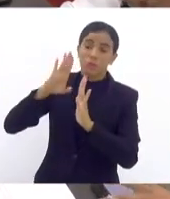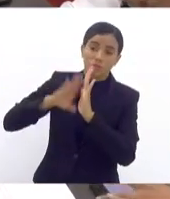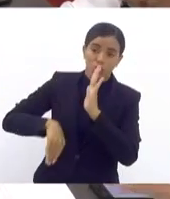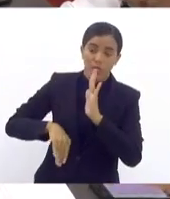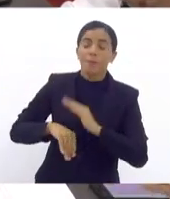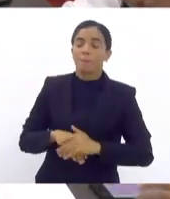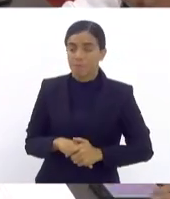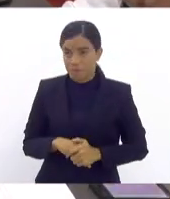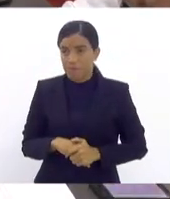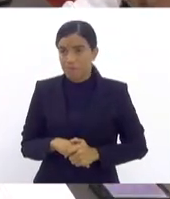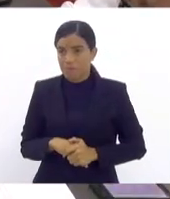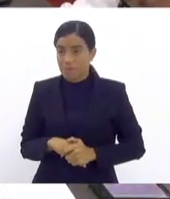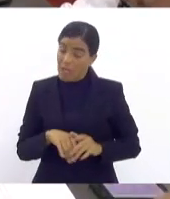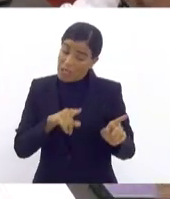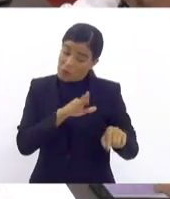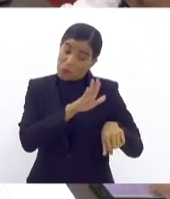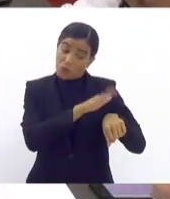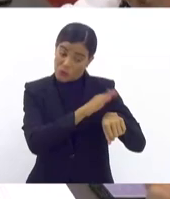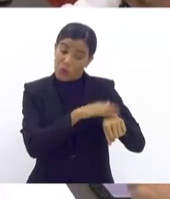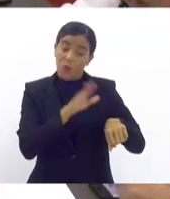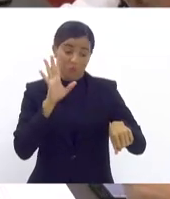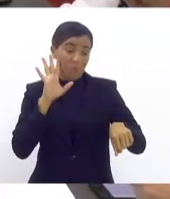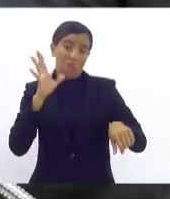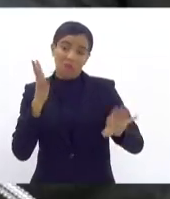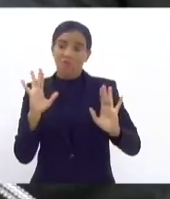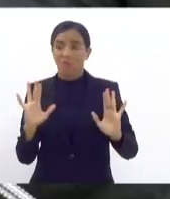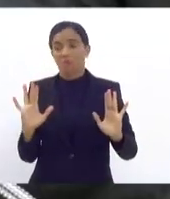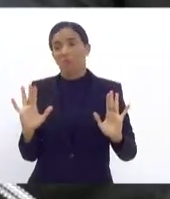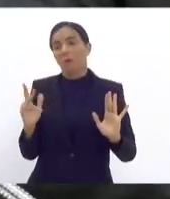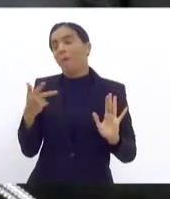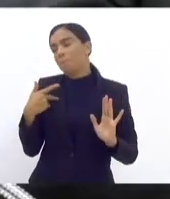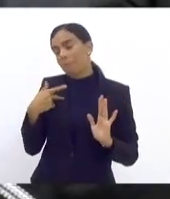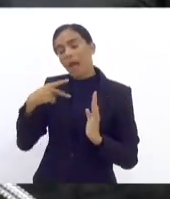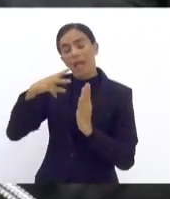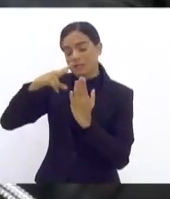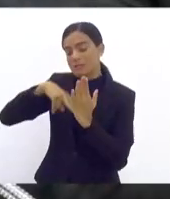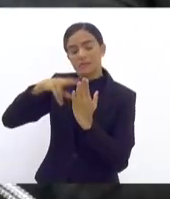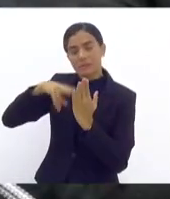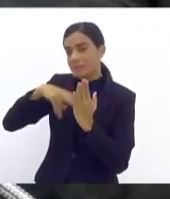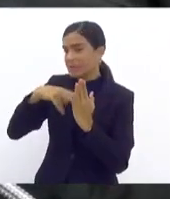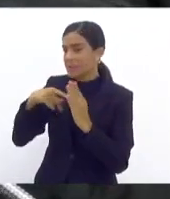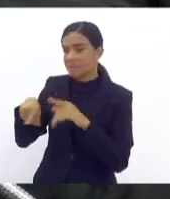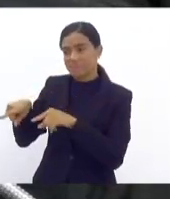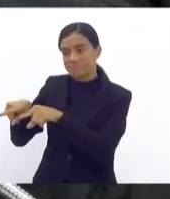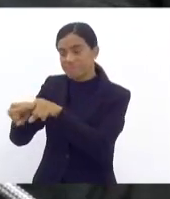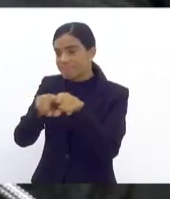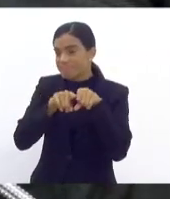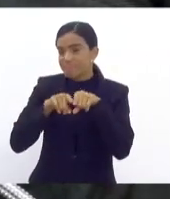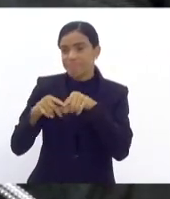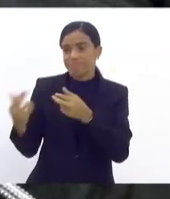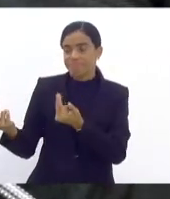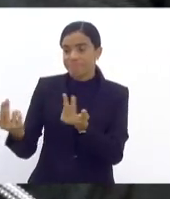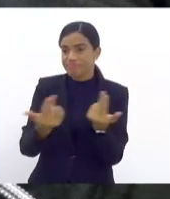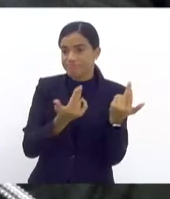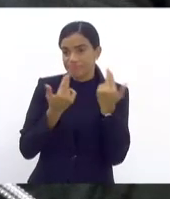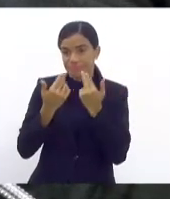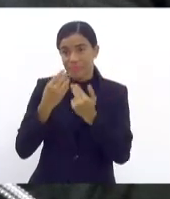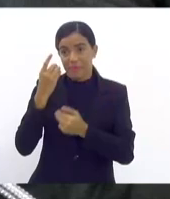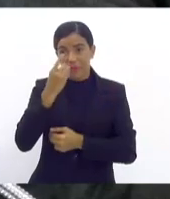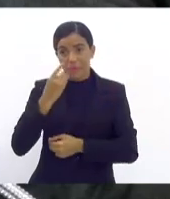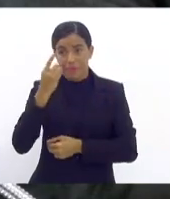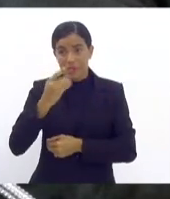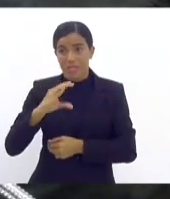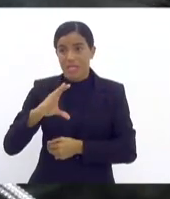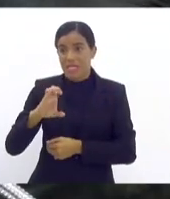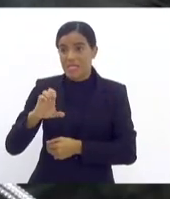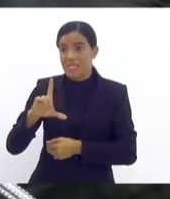relator. Na verdade, quem defere é Vossa Excelência. Eu sei, mas a liturgia me impõe, Vossa Excelência, ainda mais tratando do projeto da deputada Célia, que a gente já